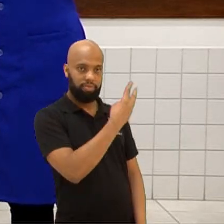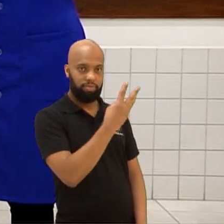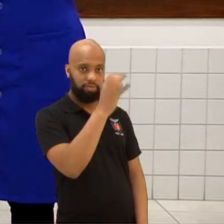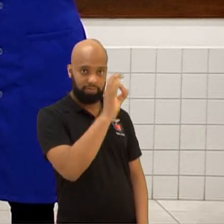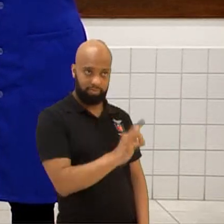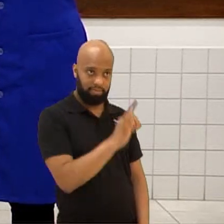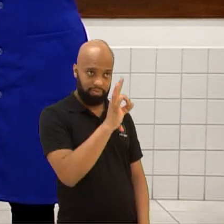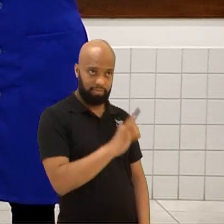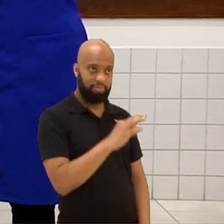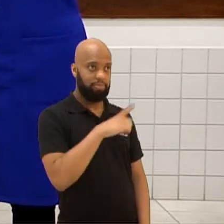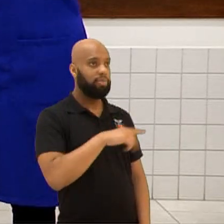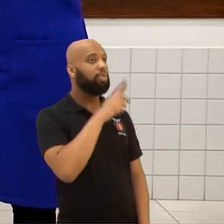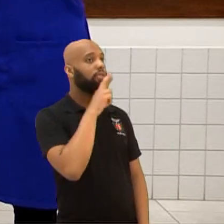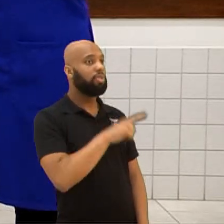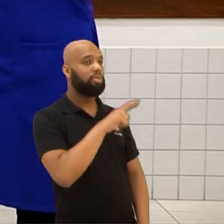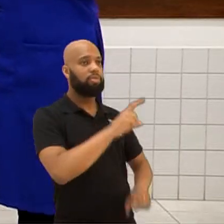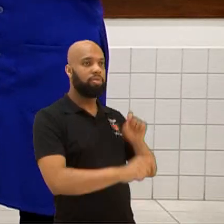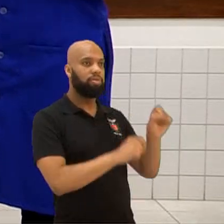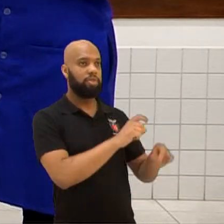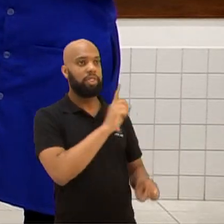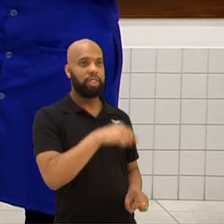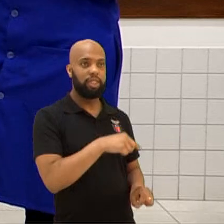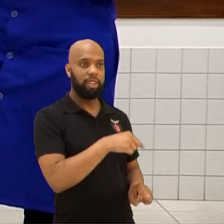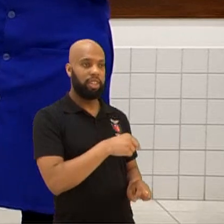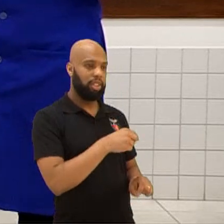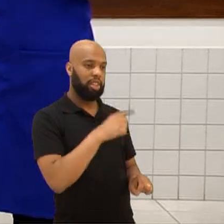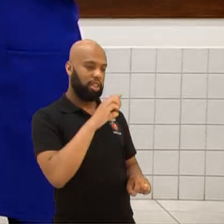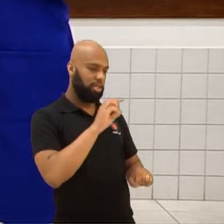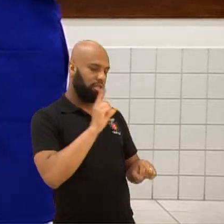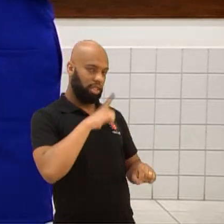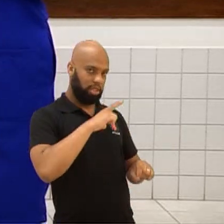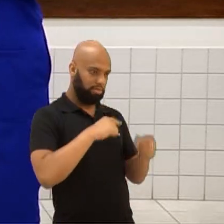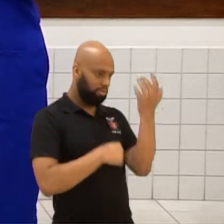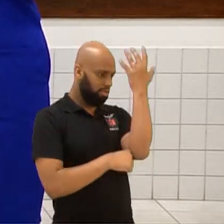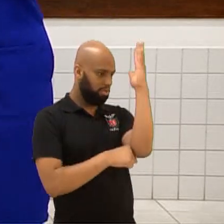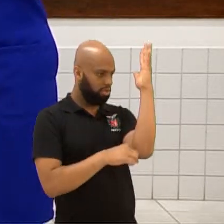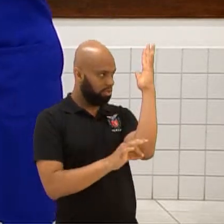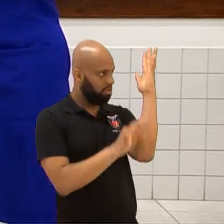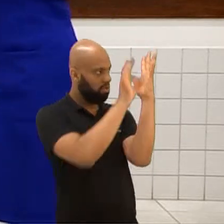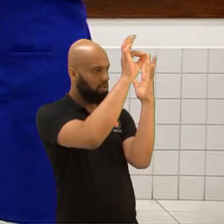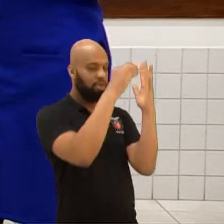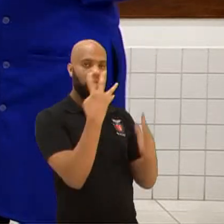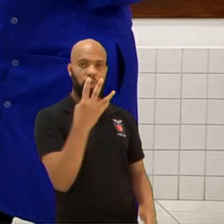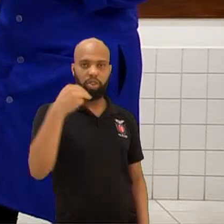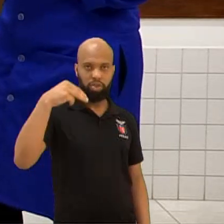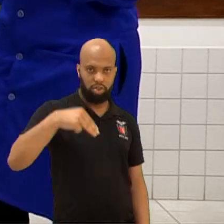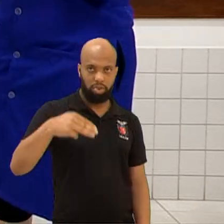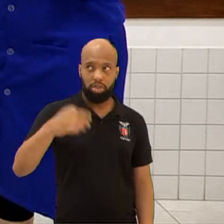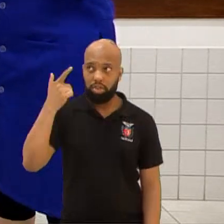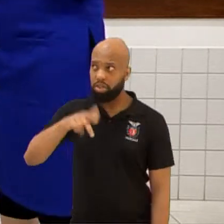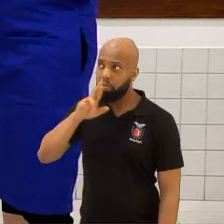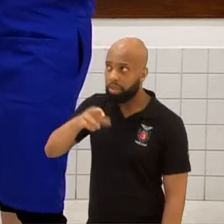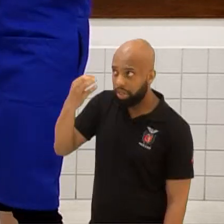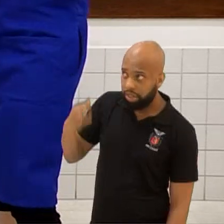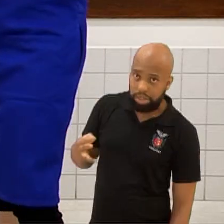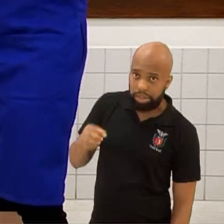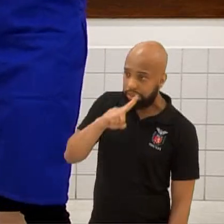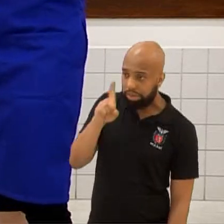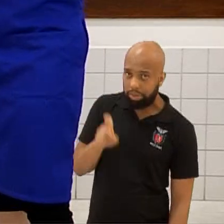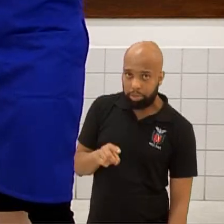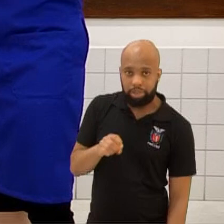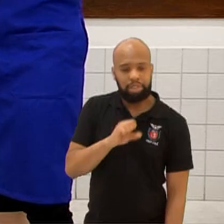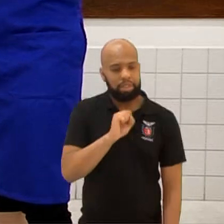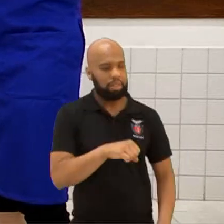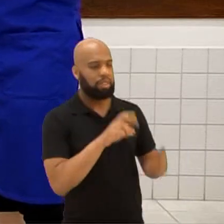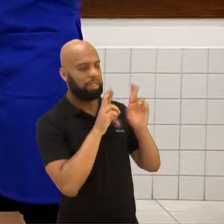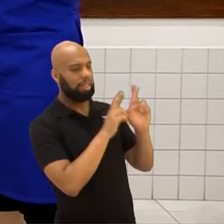53% respondeu que a altura da árvore é igual a 4 metros. 4 metros. E aí, será que eles acertaram? Tomara que sim, né,